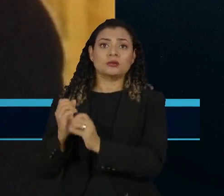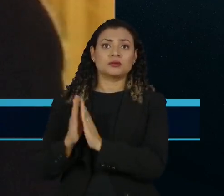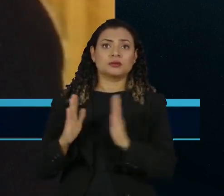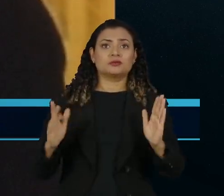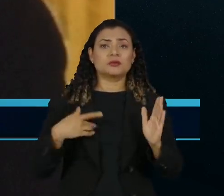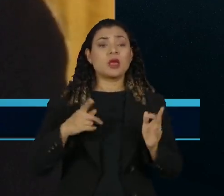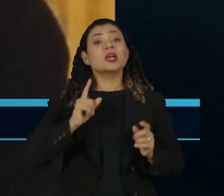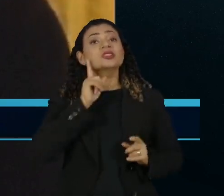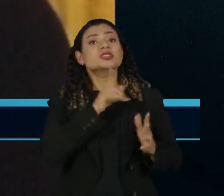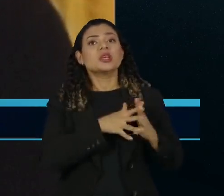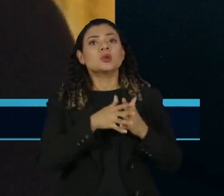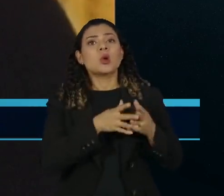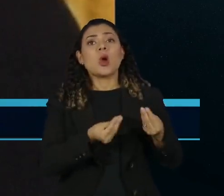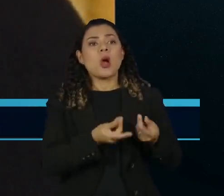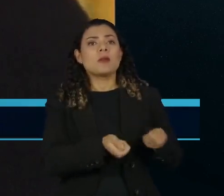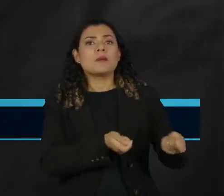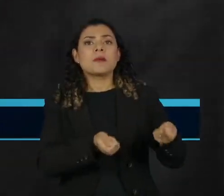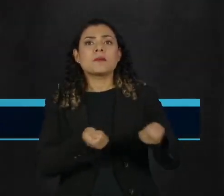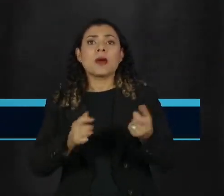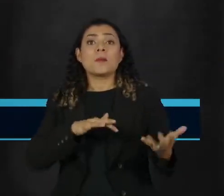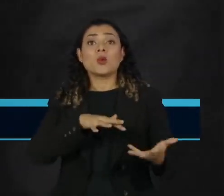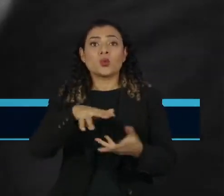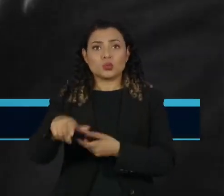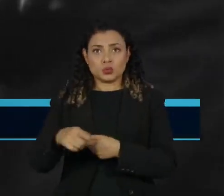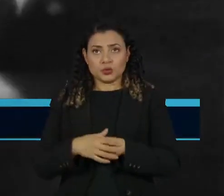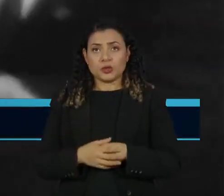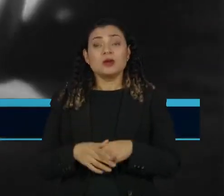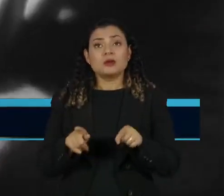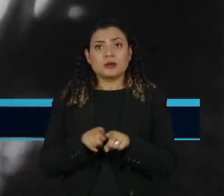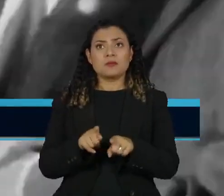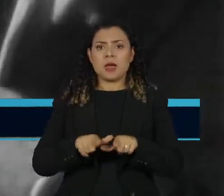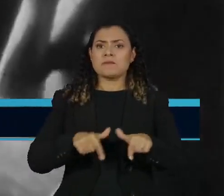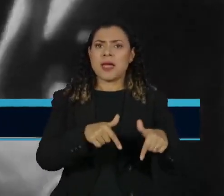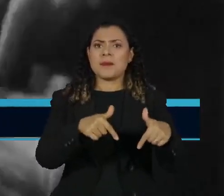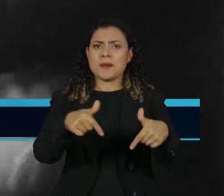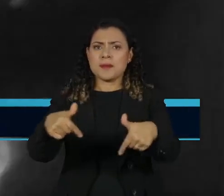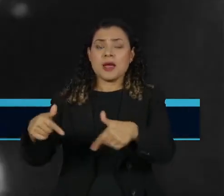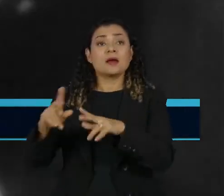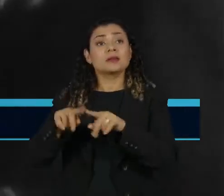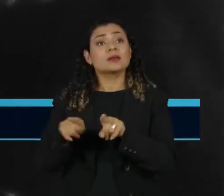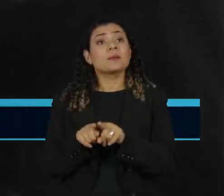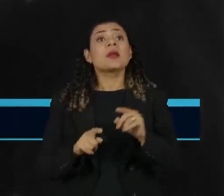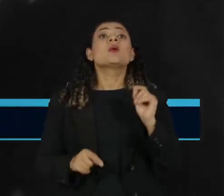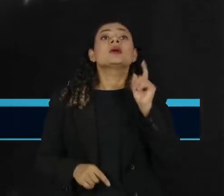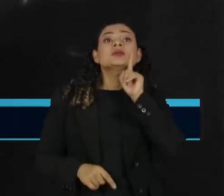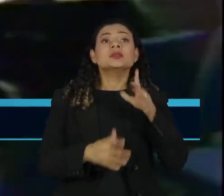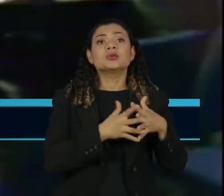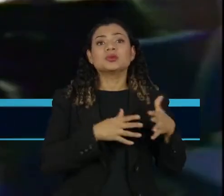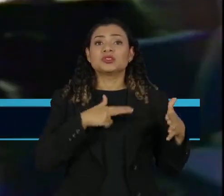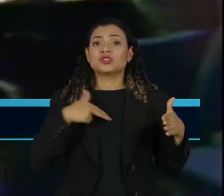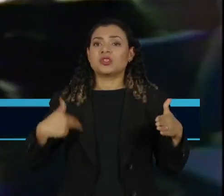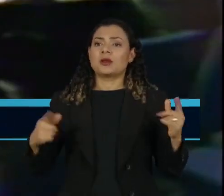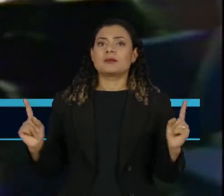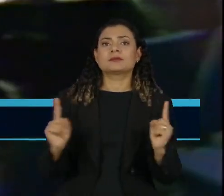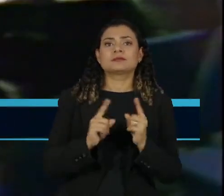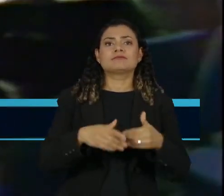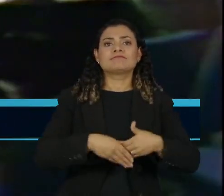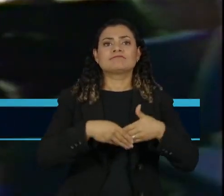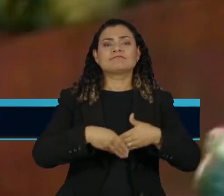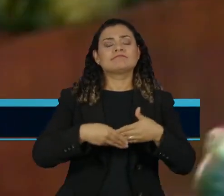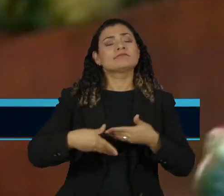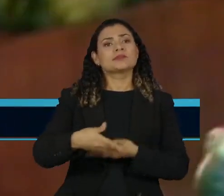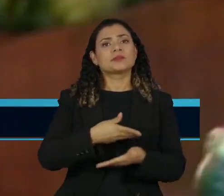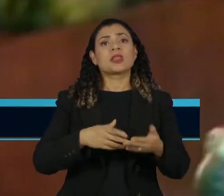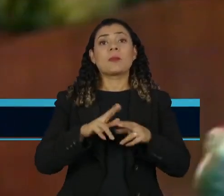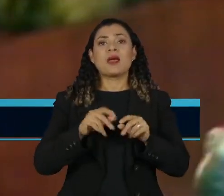forma como os Estados Unidos lidavam com o mundo. Entre os grandes feitos, aproximou o país com a China, uma operação diplomática em um ambiente de